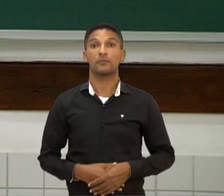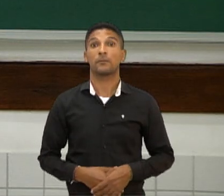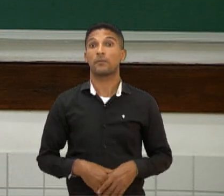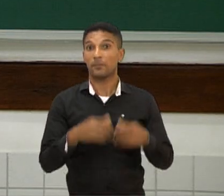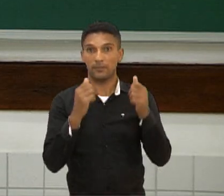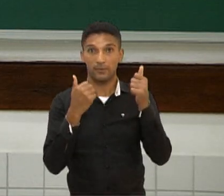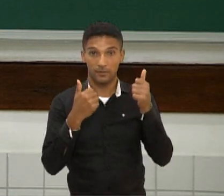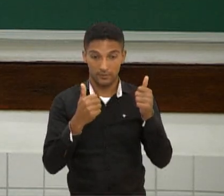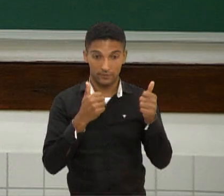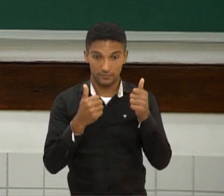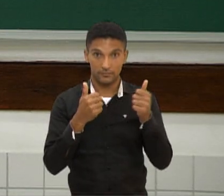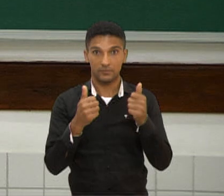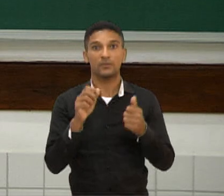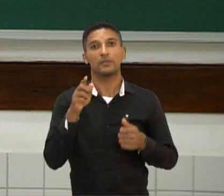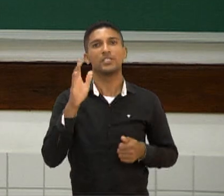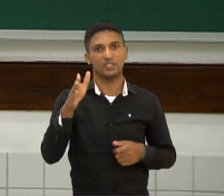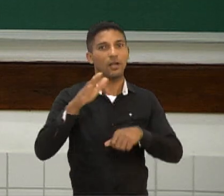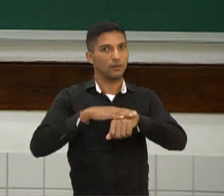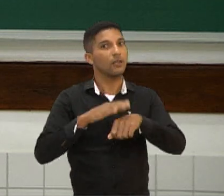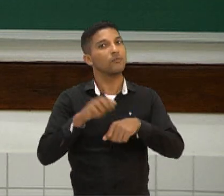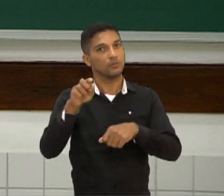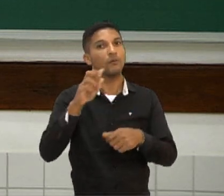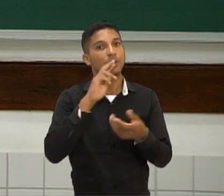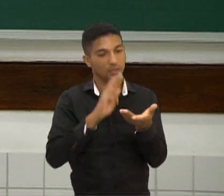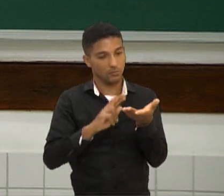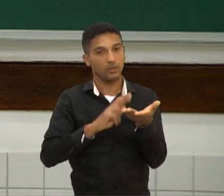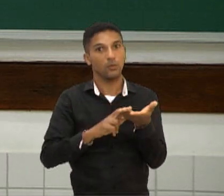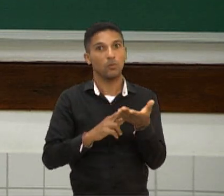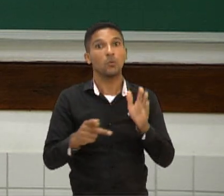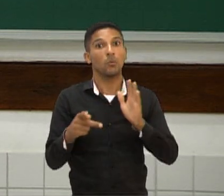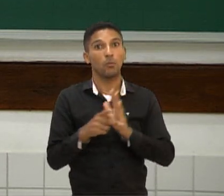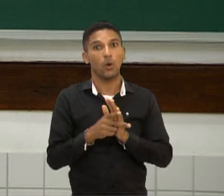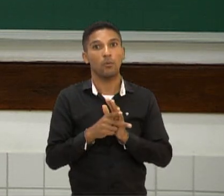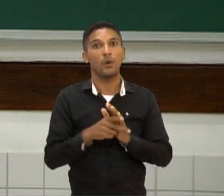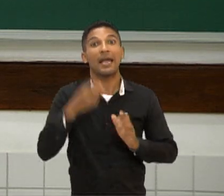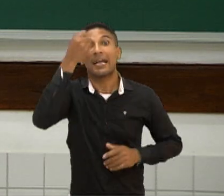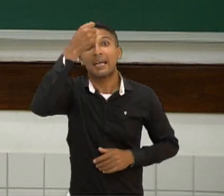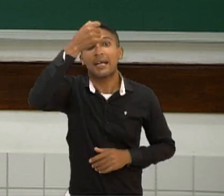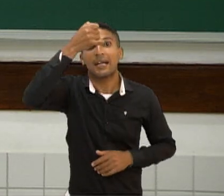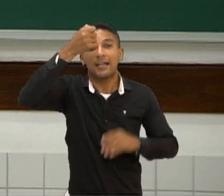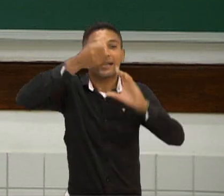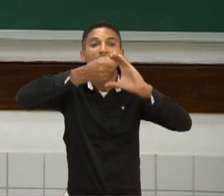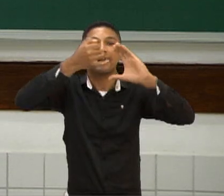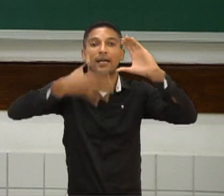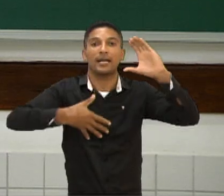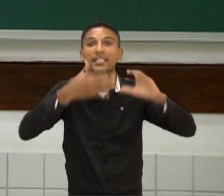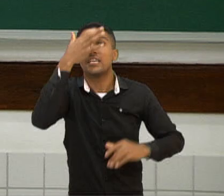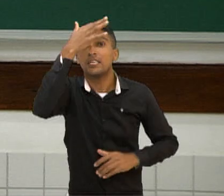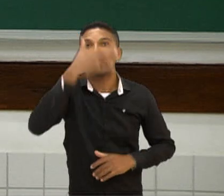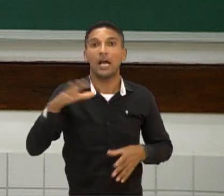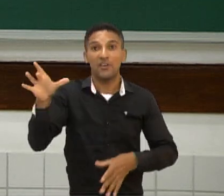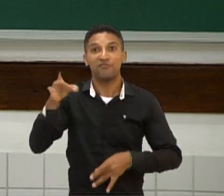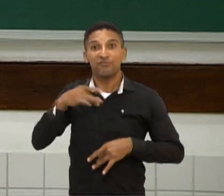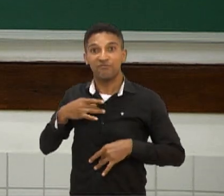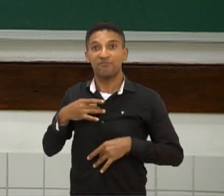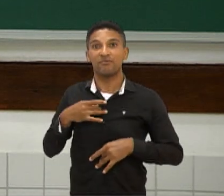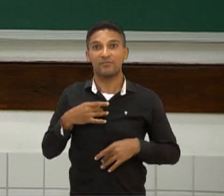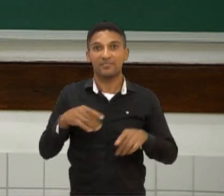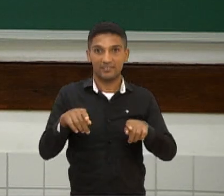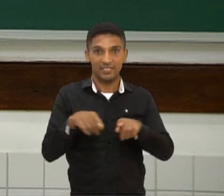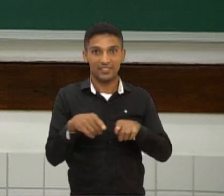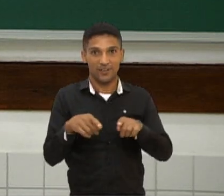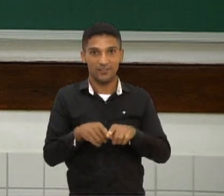Muito bem, agora que vocês já tiveram tempo aí para fazer essas anotações, para se lembrarem, né, da quadrilha, para se lembrarem